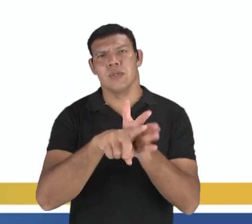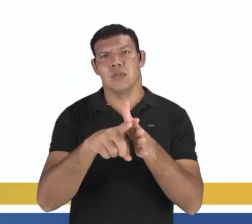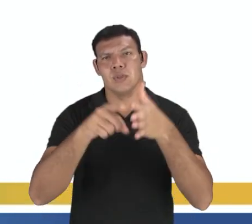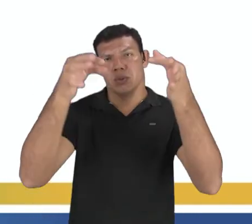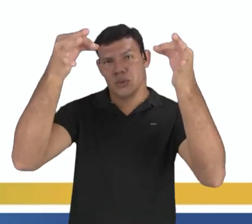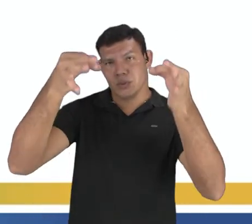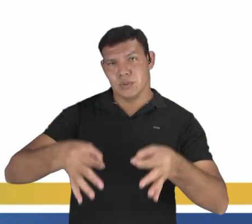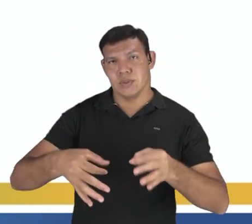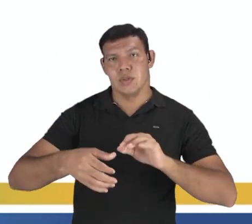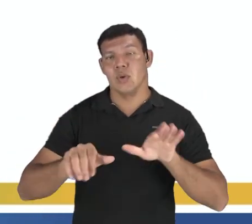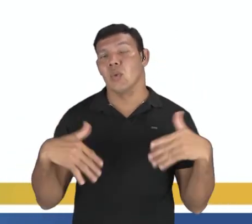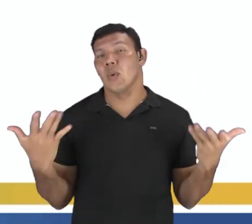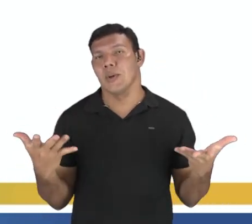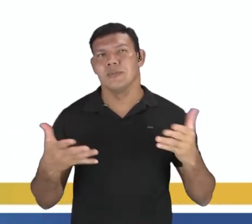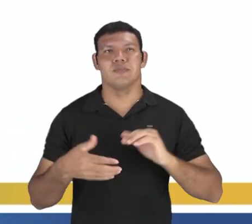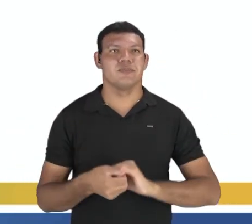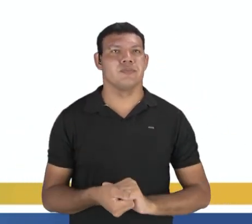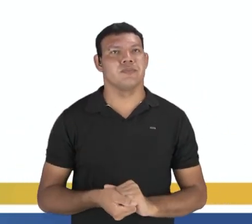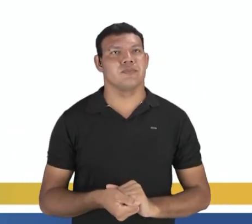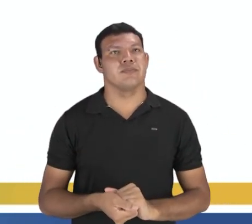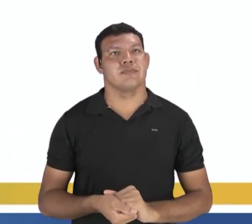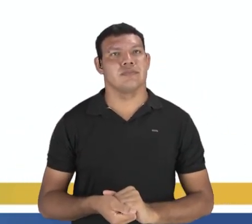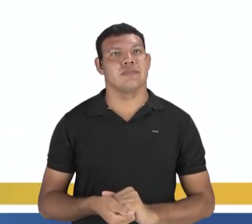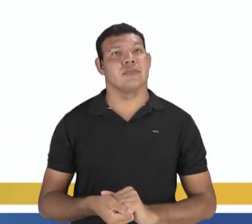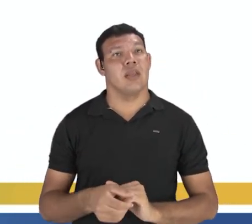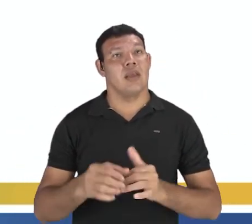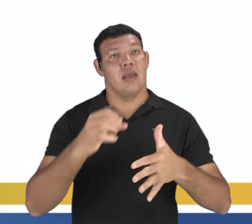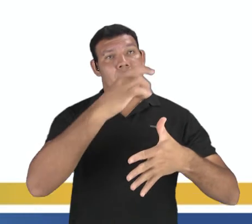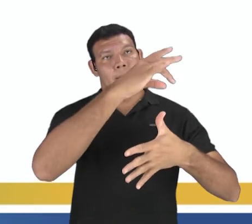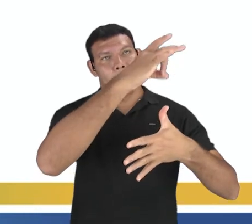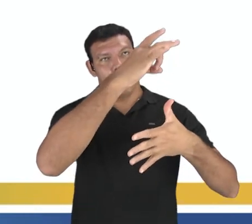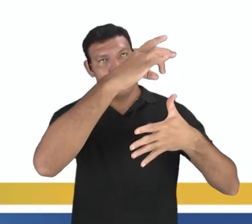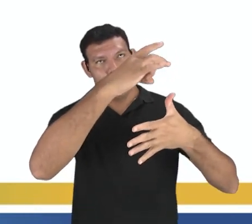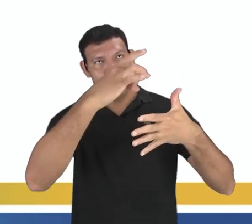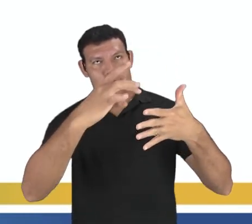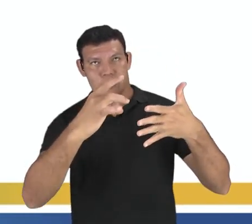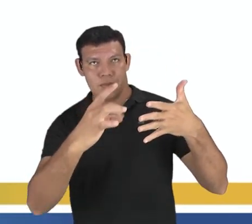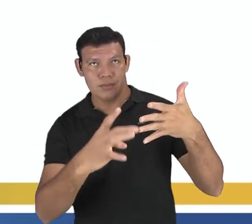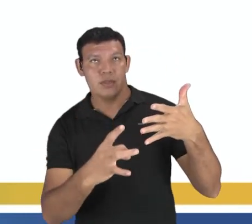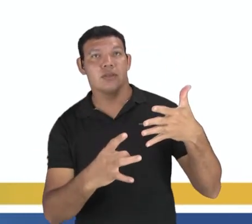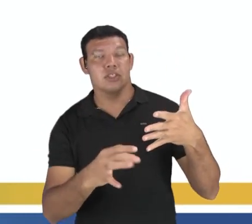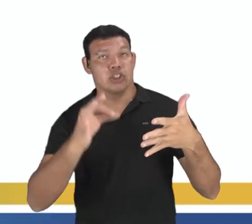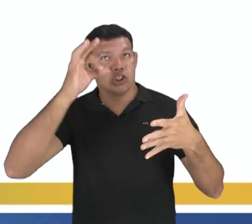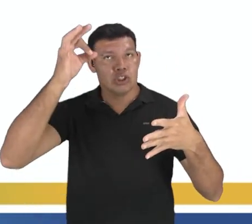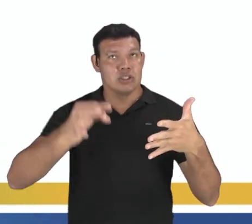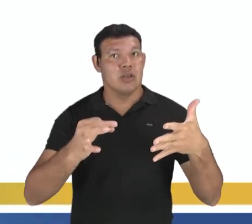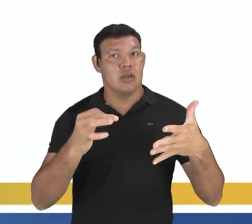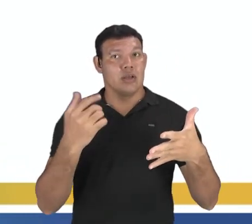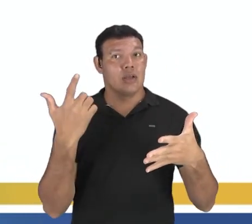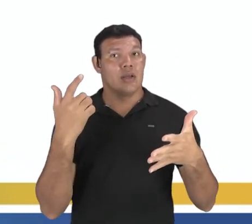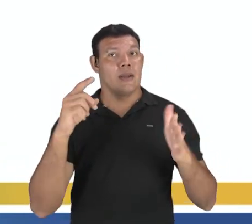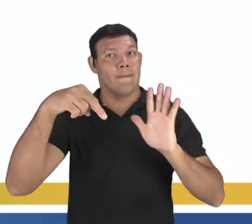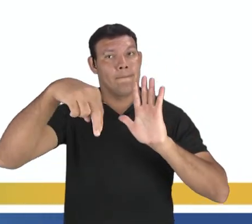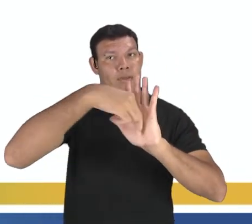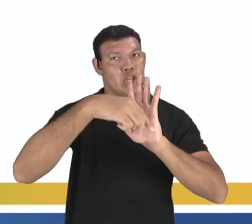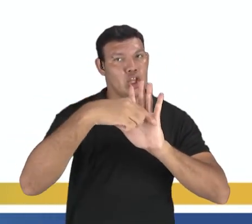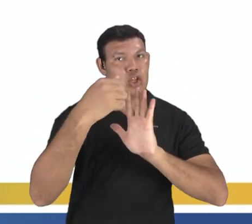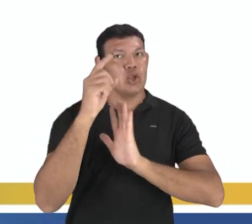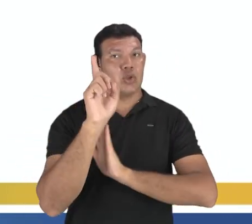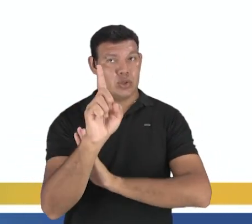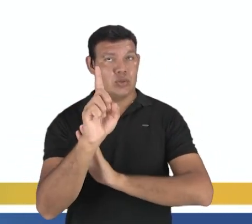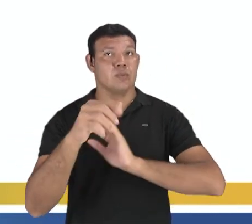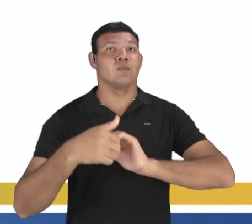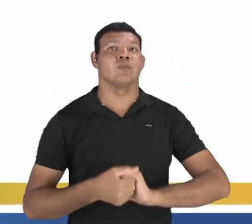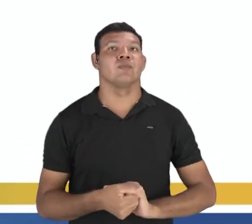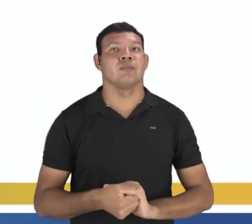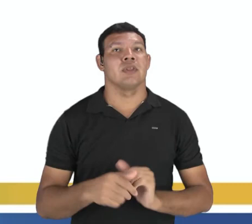cada questão certa o aluno recebia 1 ponto e a cada questão errada ele perdia 25 décimos de ponto, nós podemos